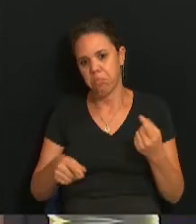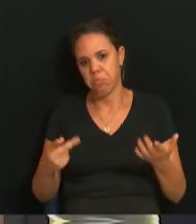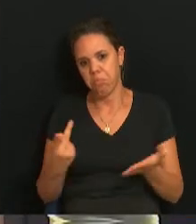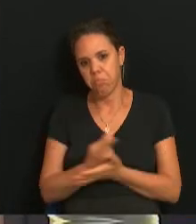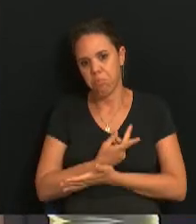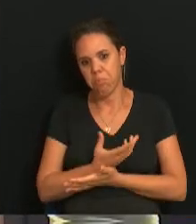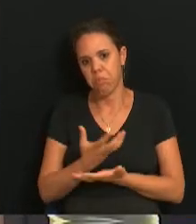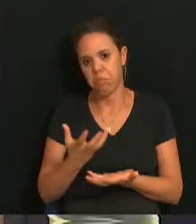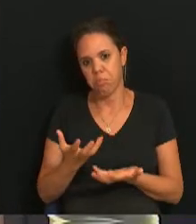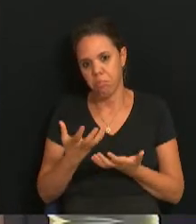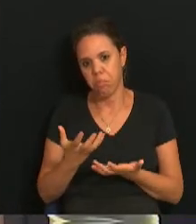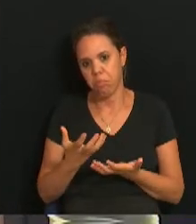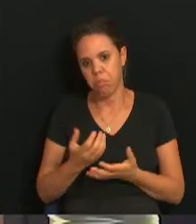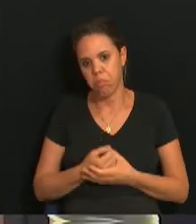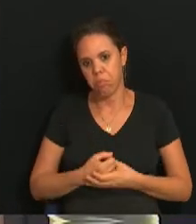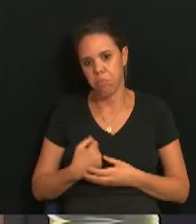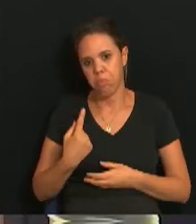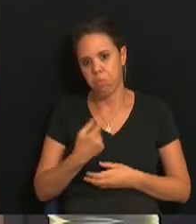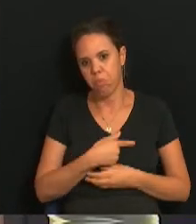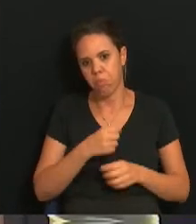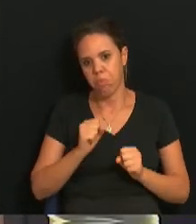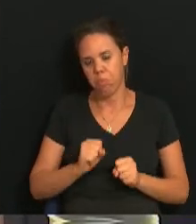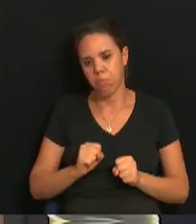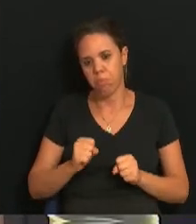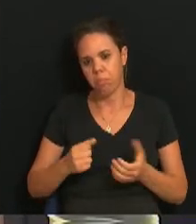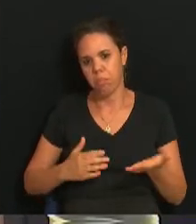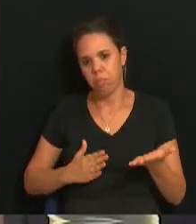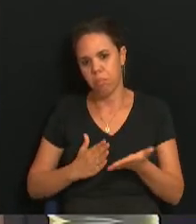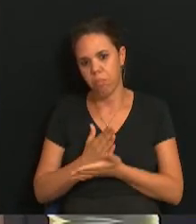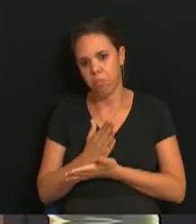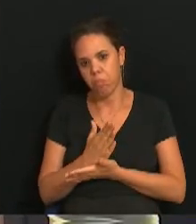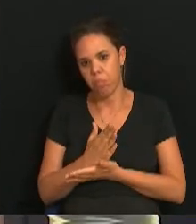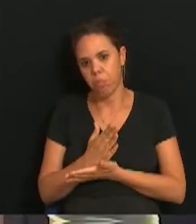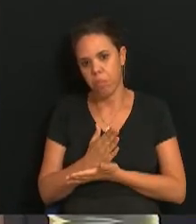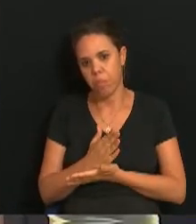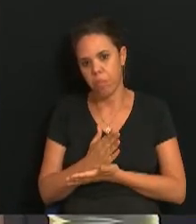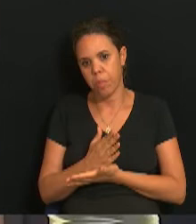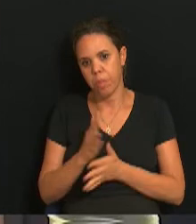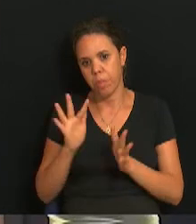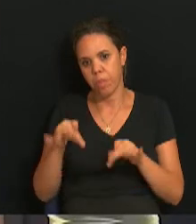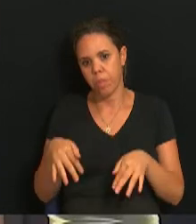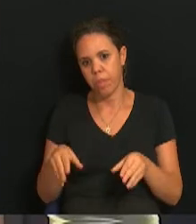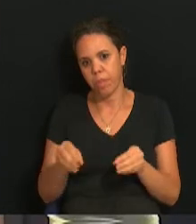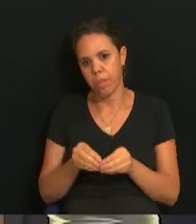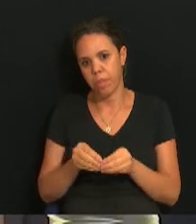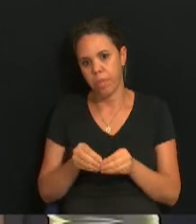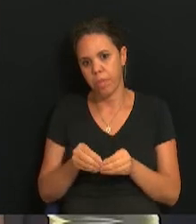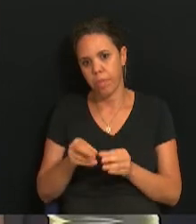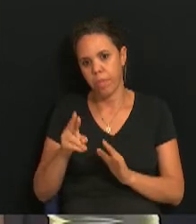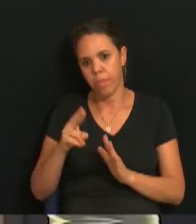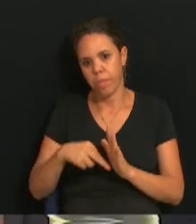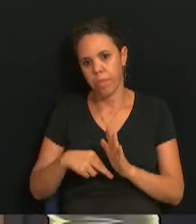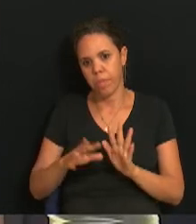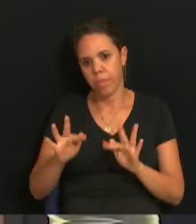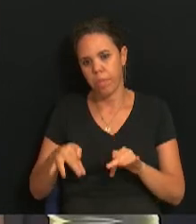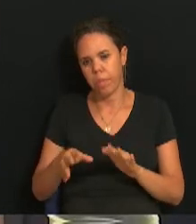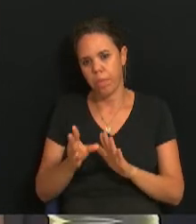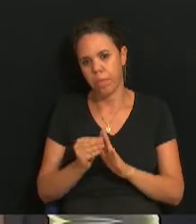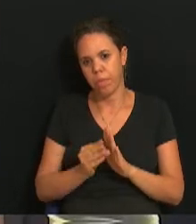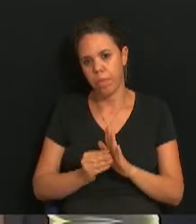queremos é que nós possamos aprovar, né, na finalização, no relatório final também,